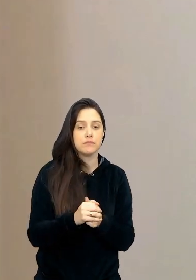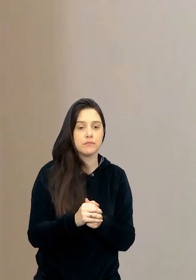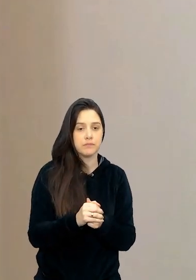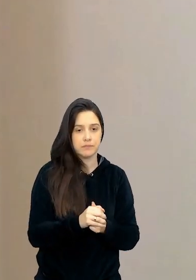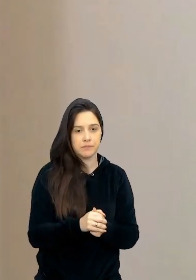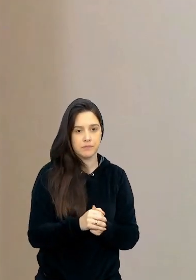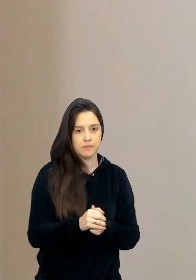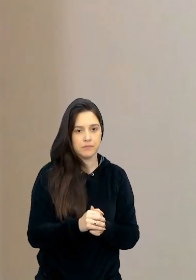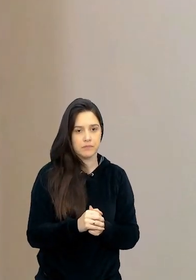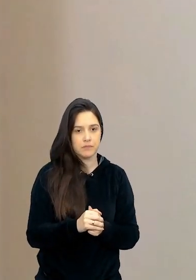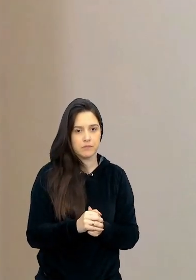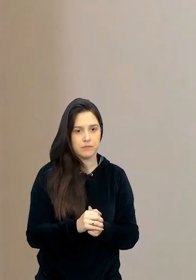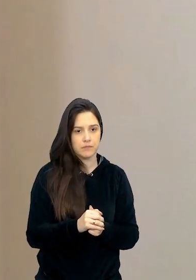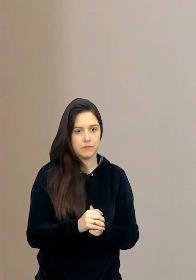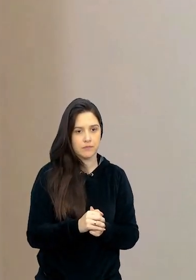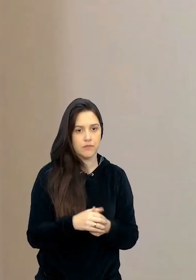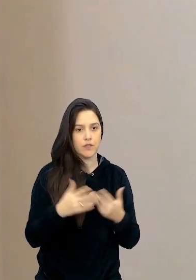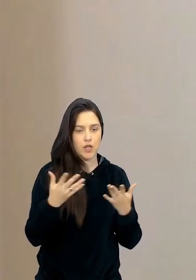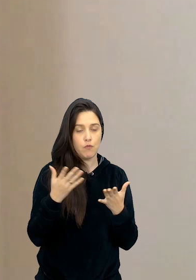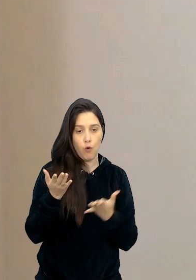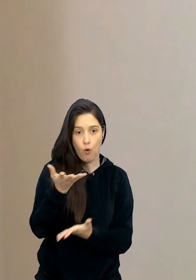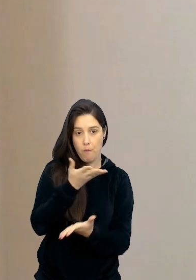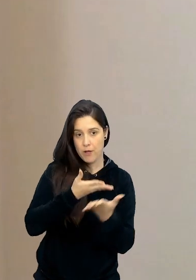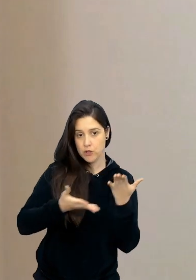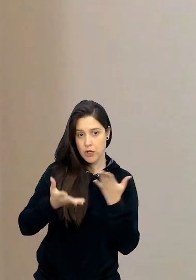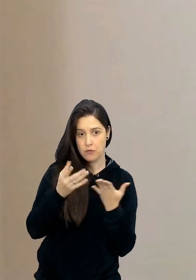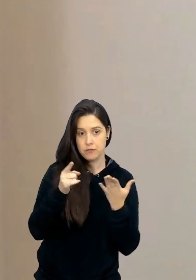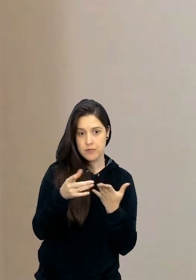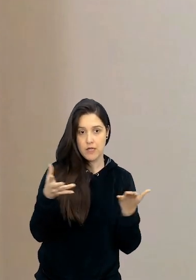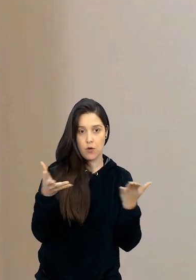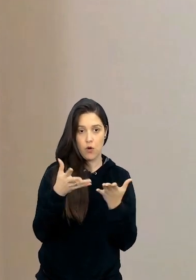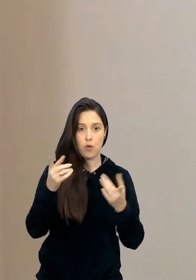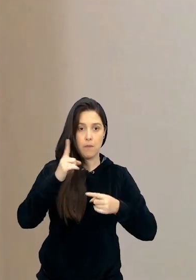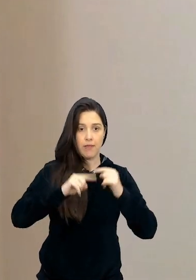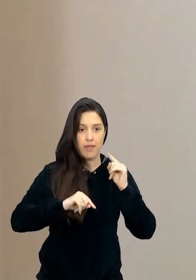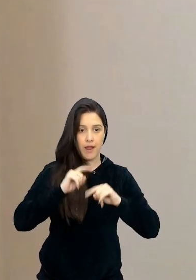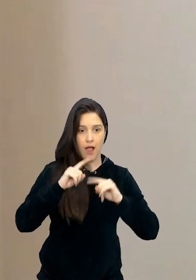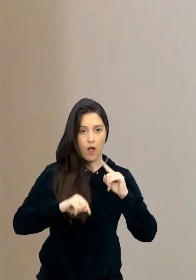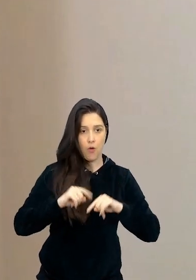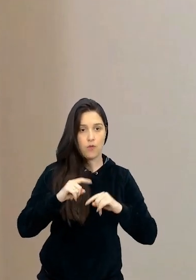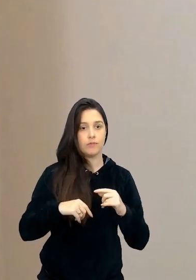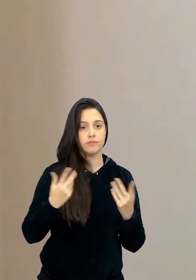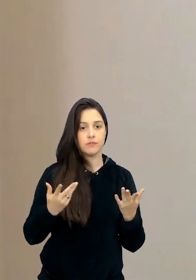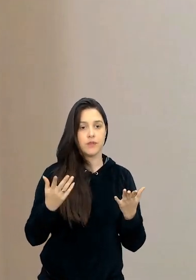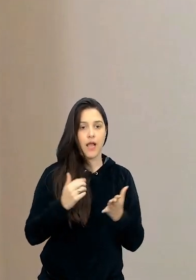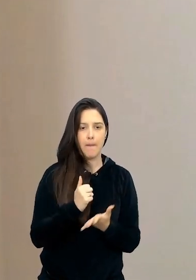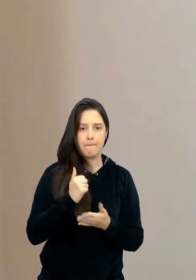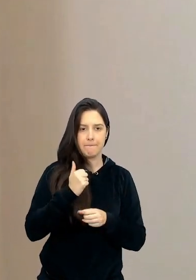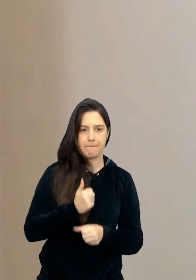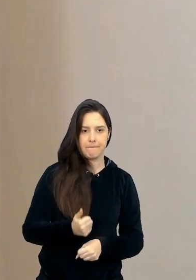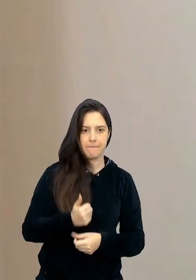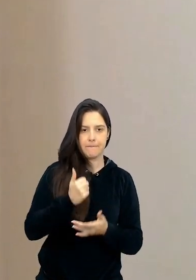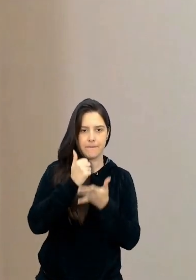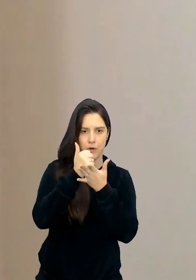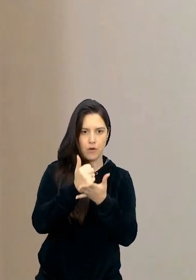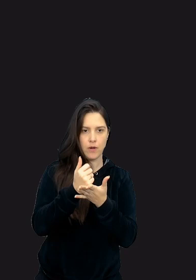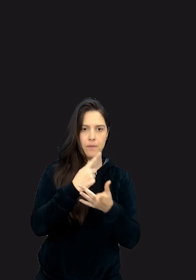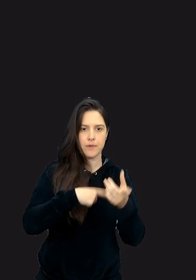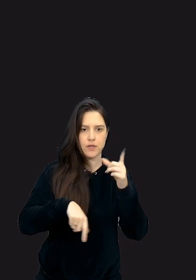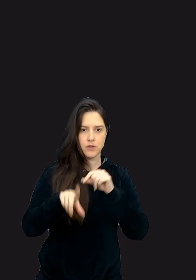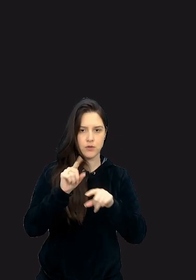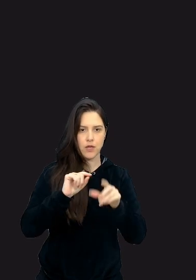etapa. Vou compartilhar com vocês o nosso material aqui que nos apoia para discorrer sobre